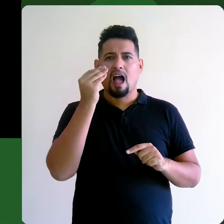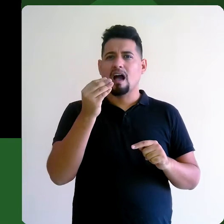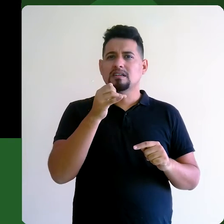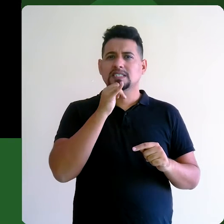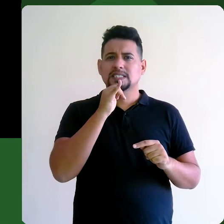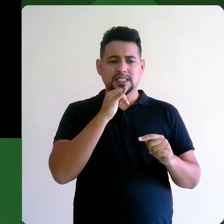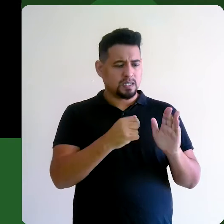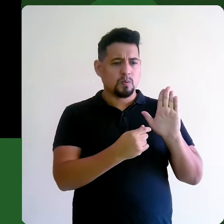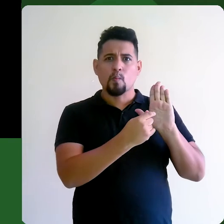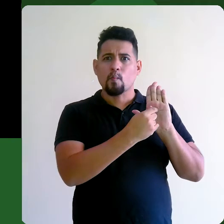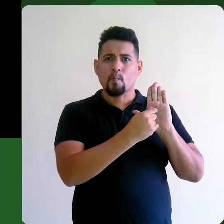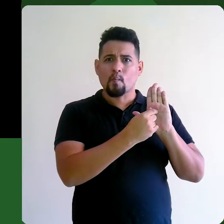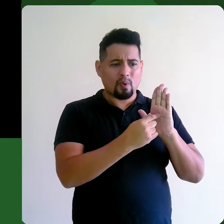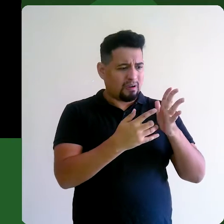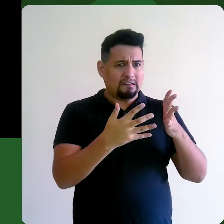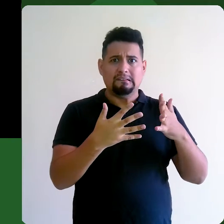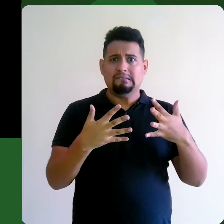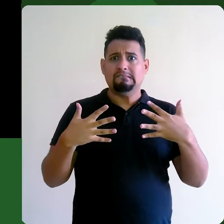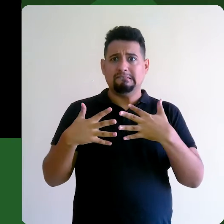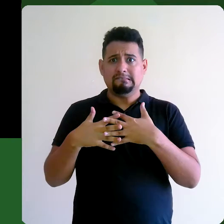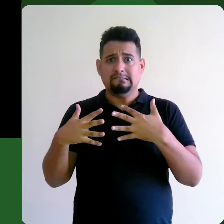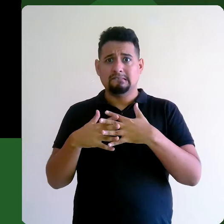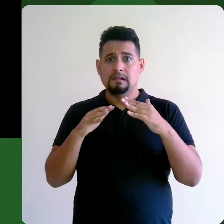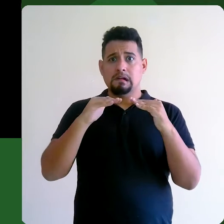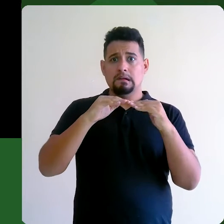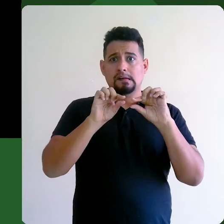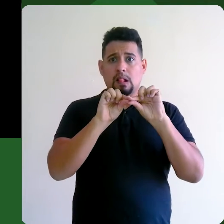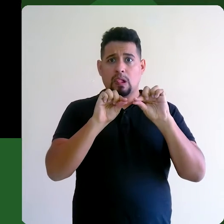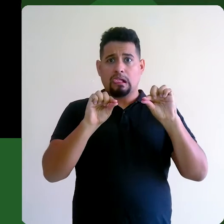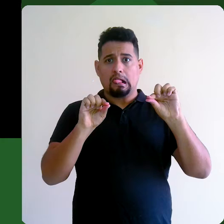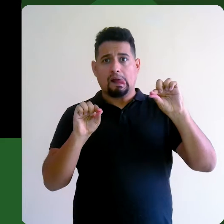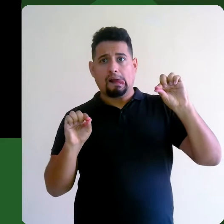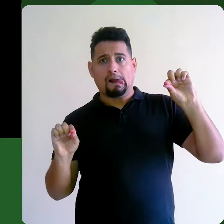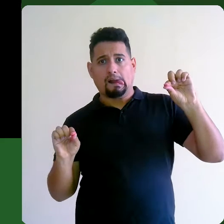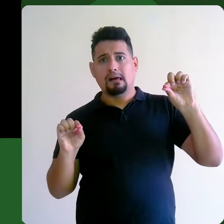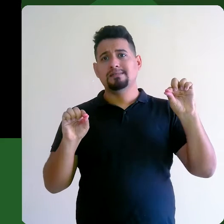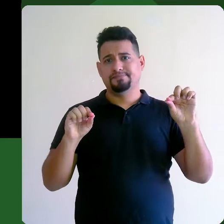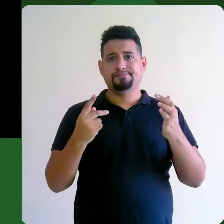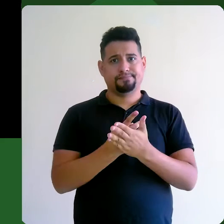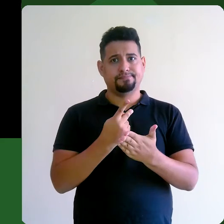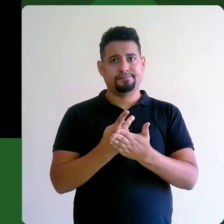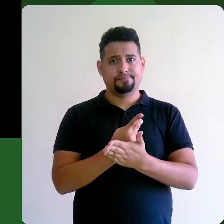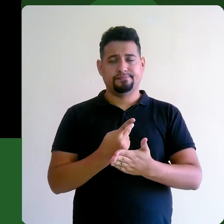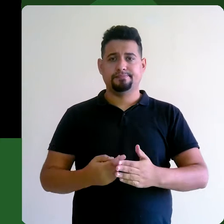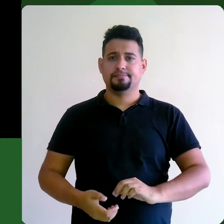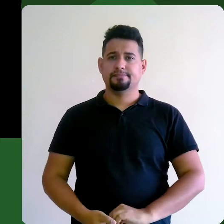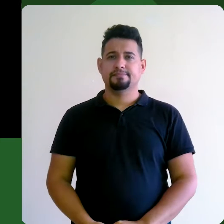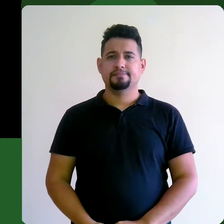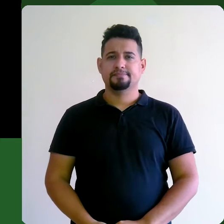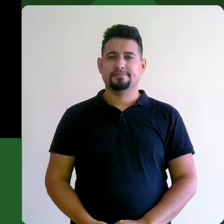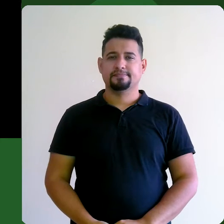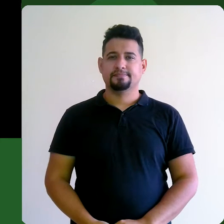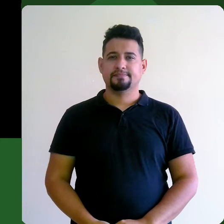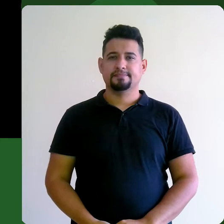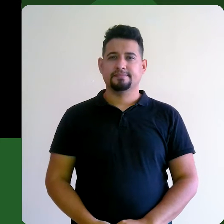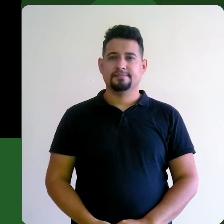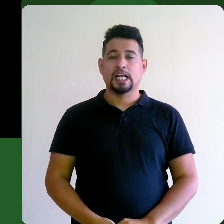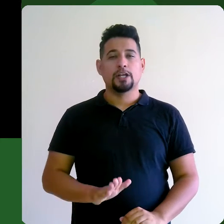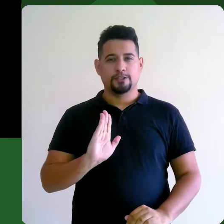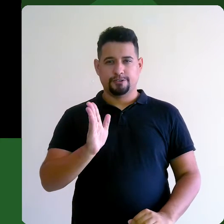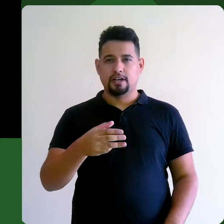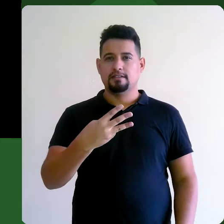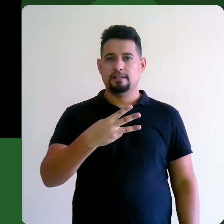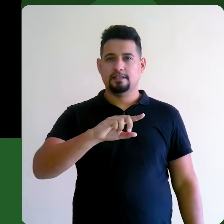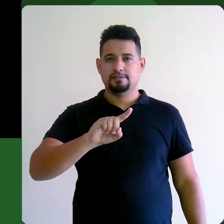se eu tentar levar em consideração esse ponto, eu posso acabar entortando essa régua e tendo medidas